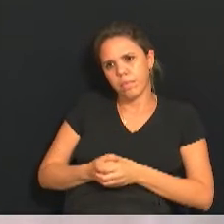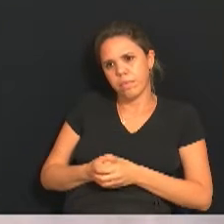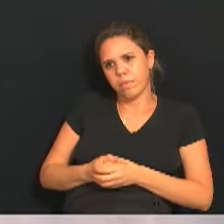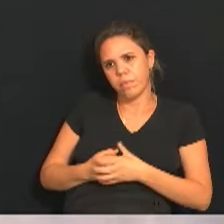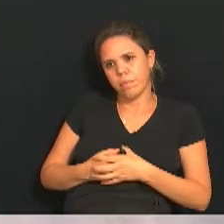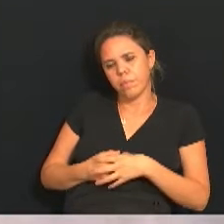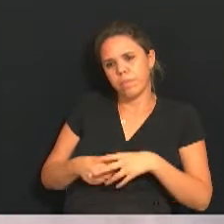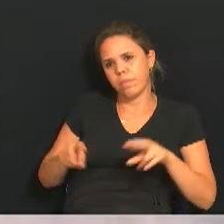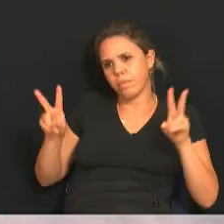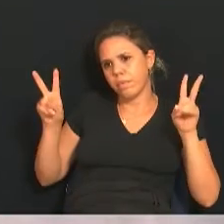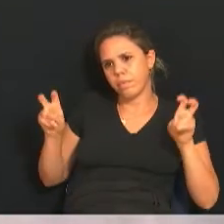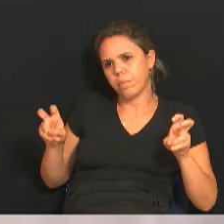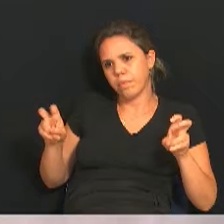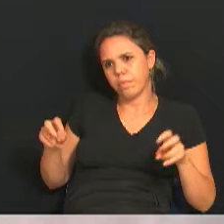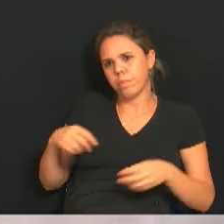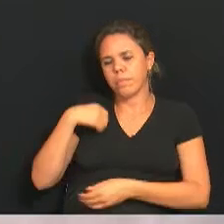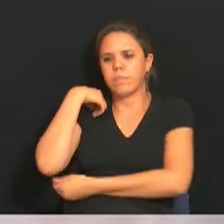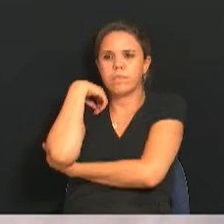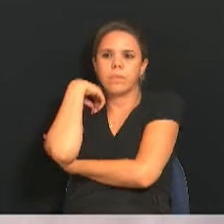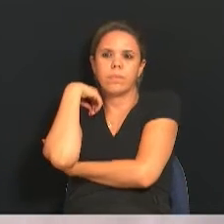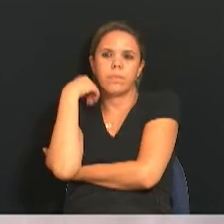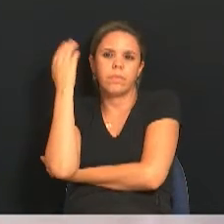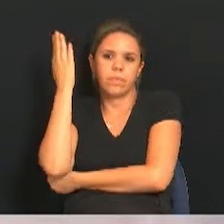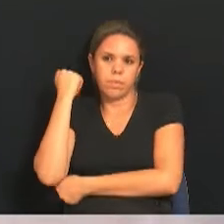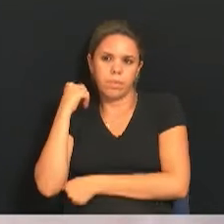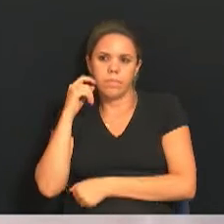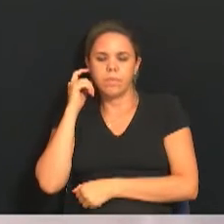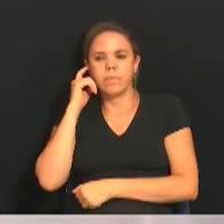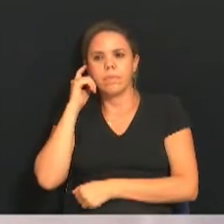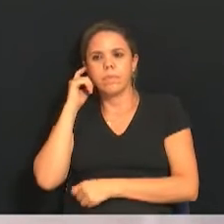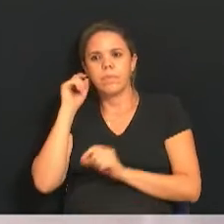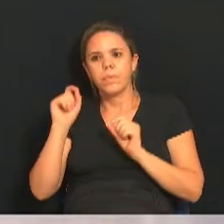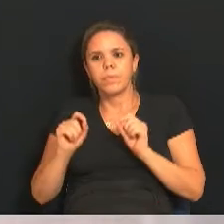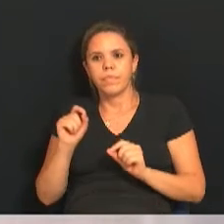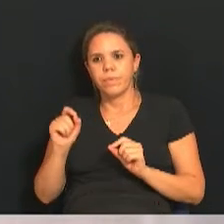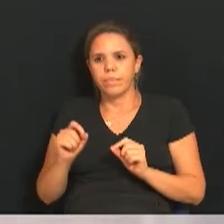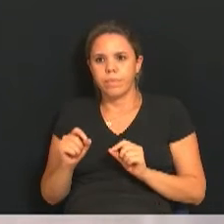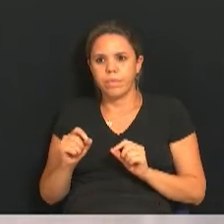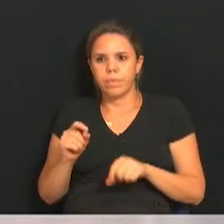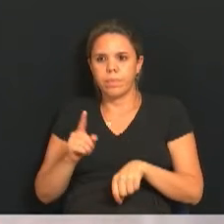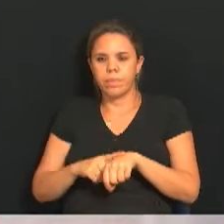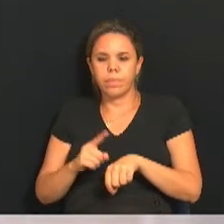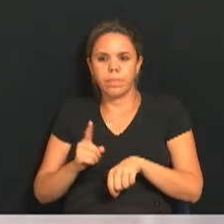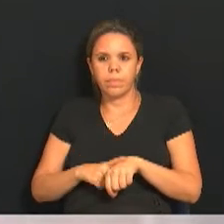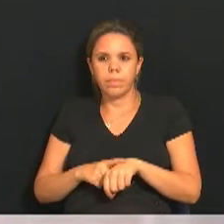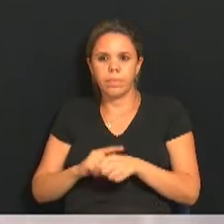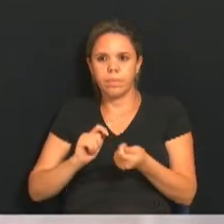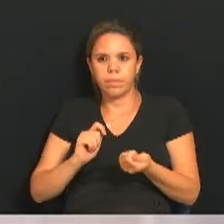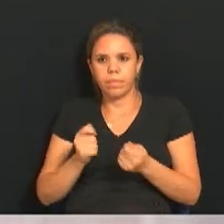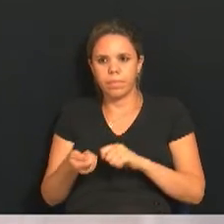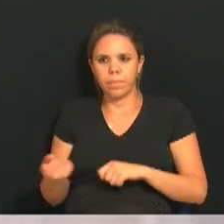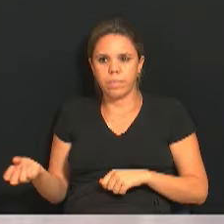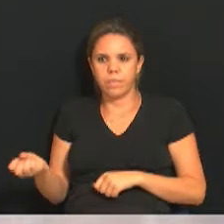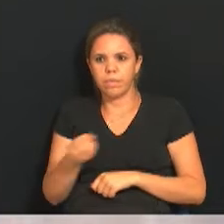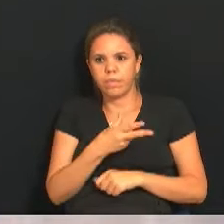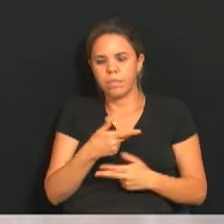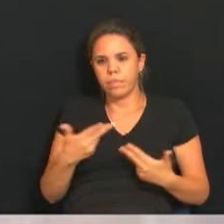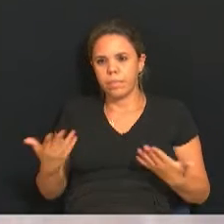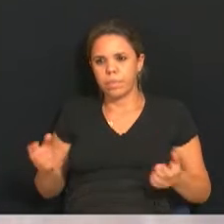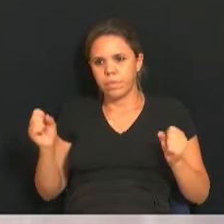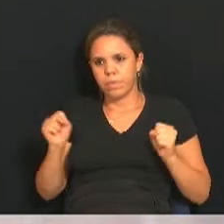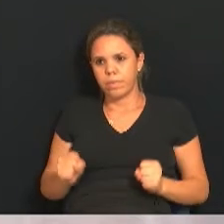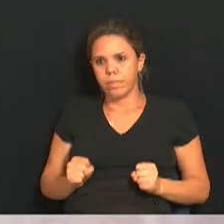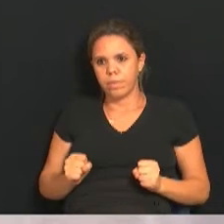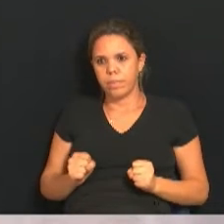respeito, e a gente entende que é um momento de adaptação de uma nova situação, mas que pode ser uma